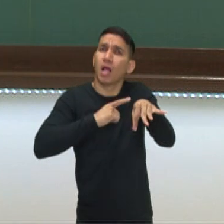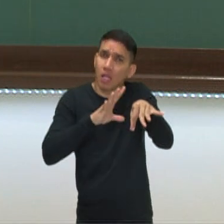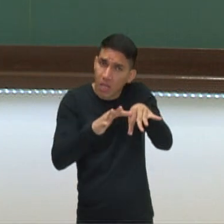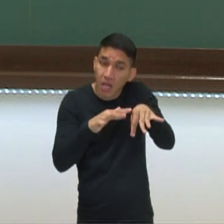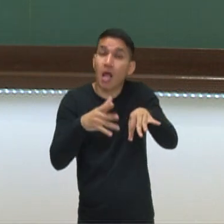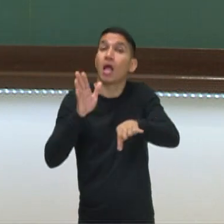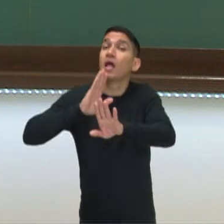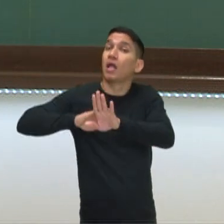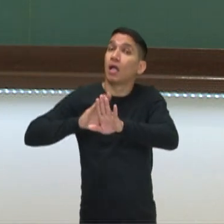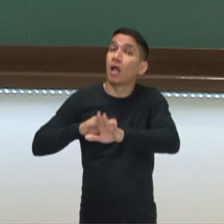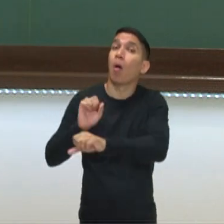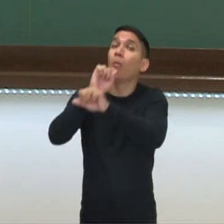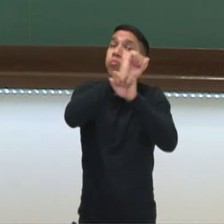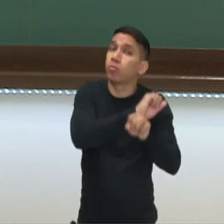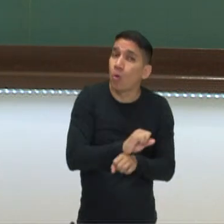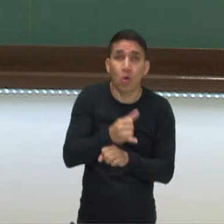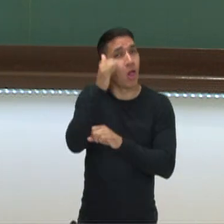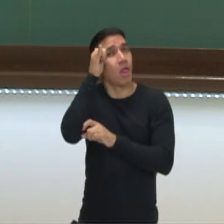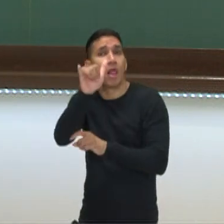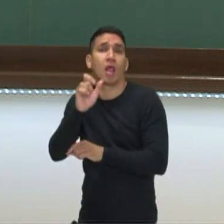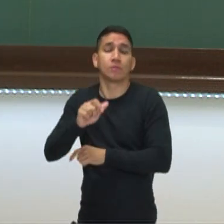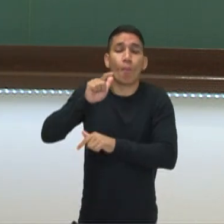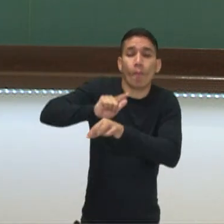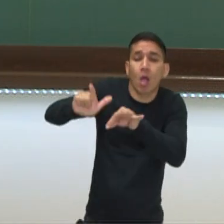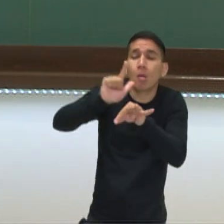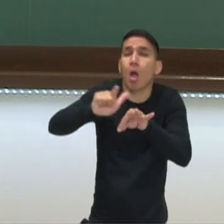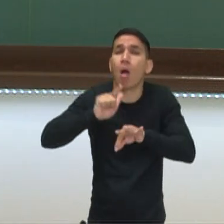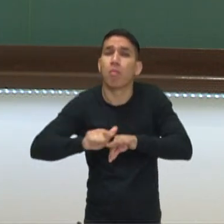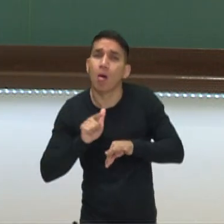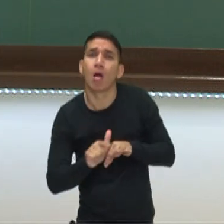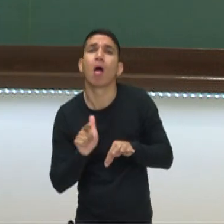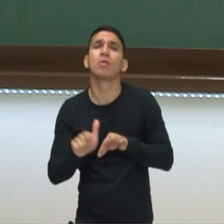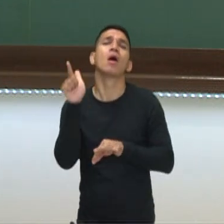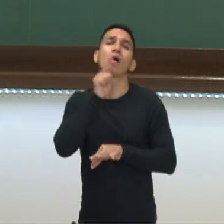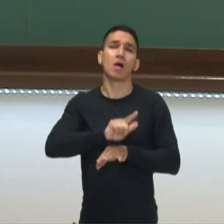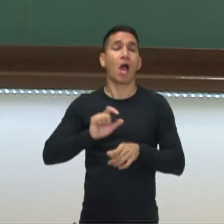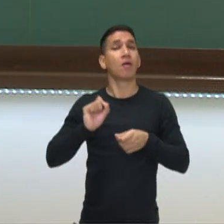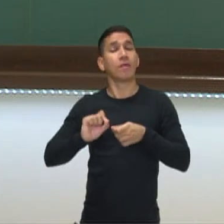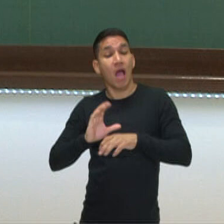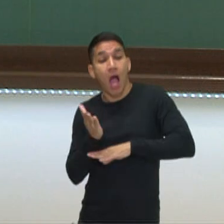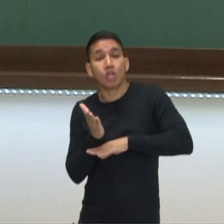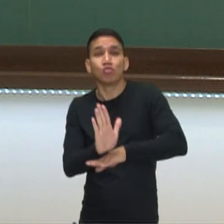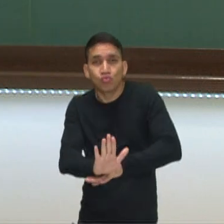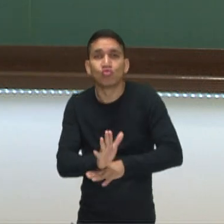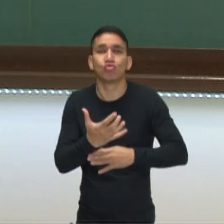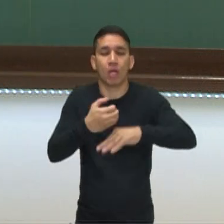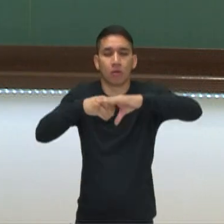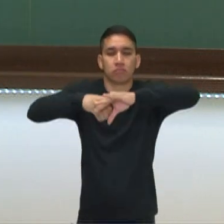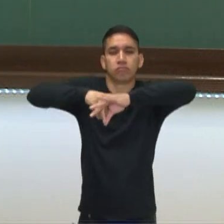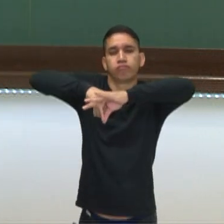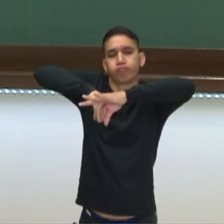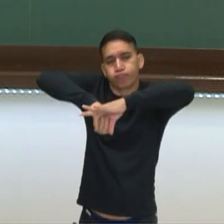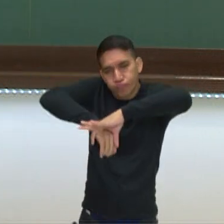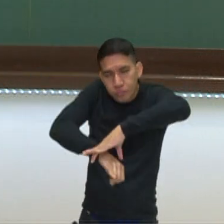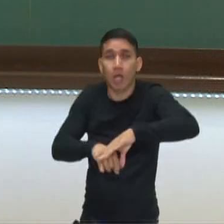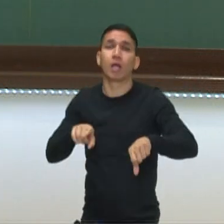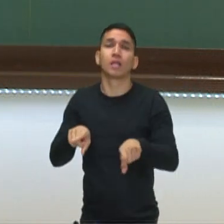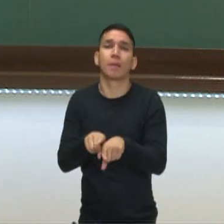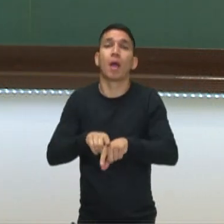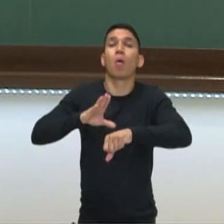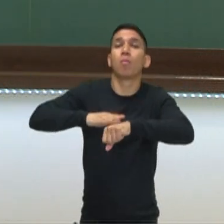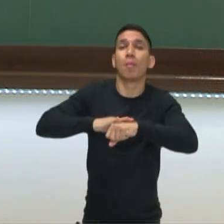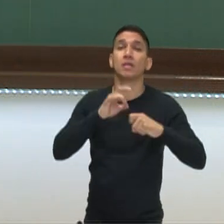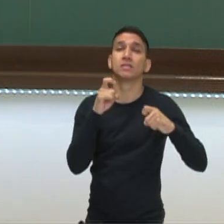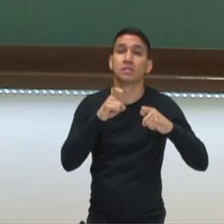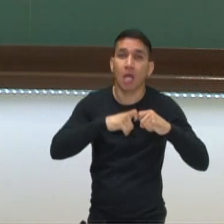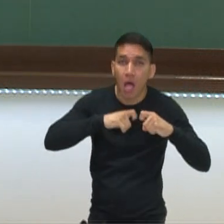proteger o canal livre de infecções, vai ajudar no momento, né, do nascimento do bebê, durante o ato sexual. Então,